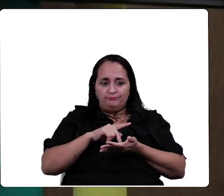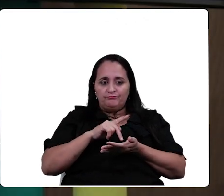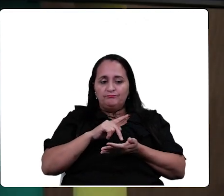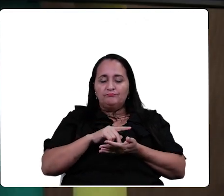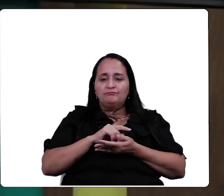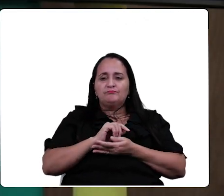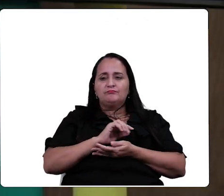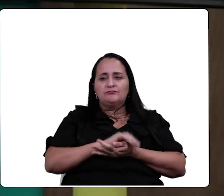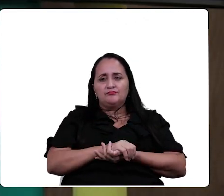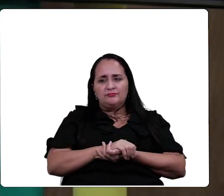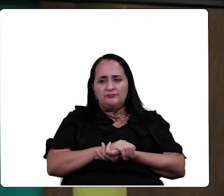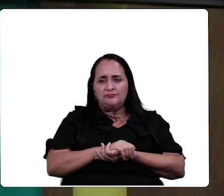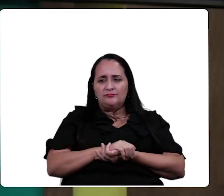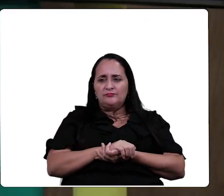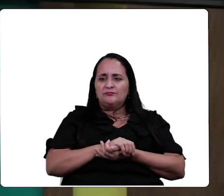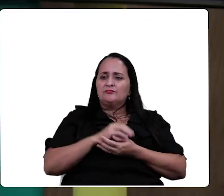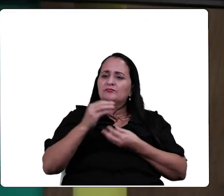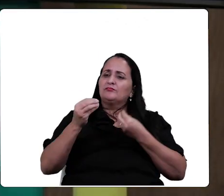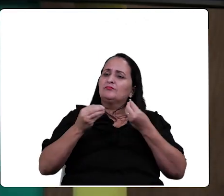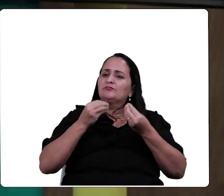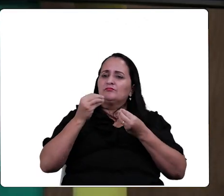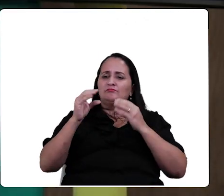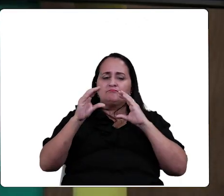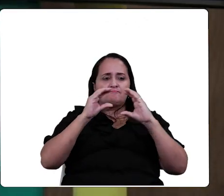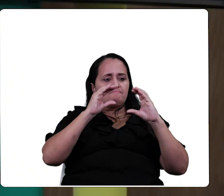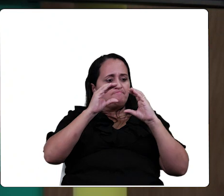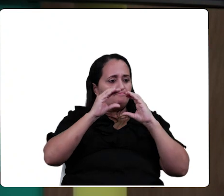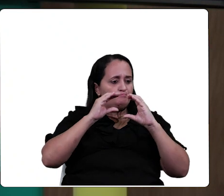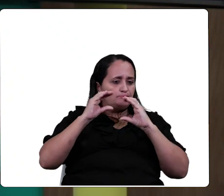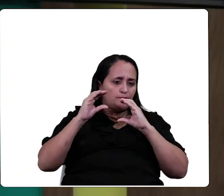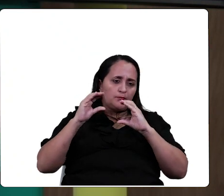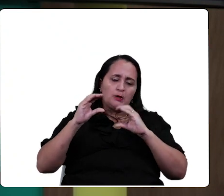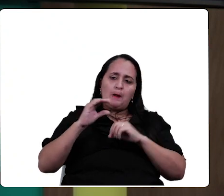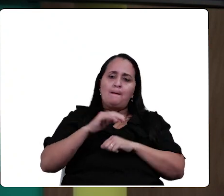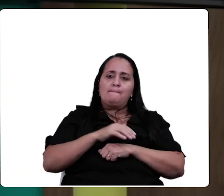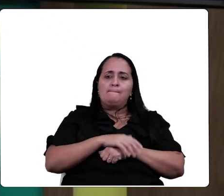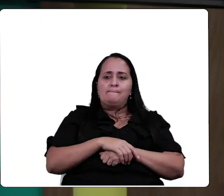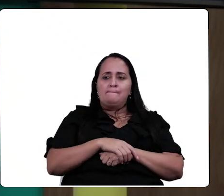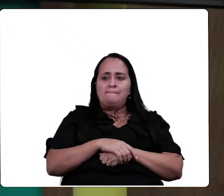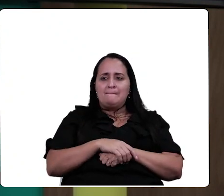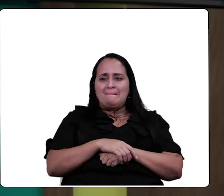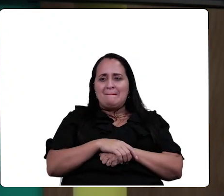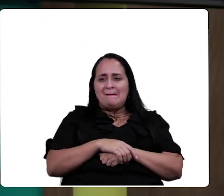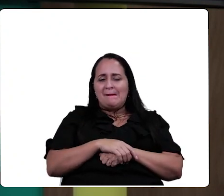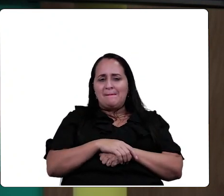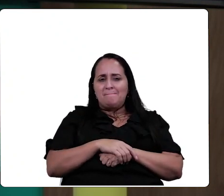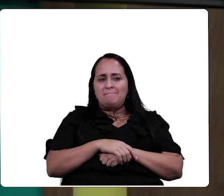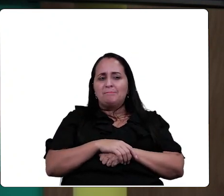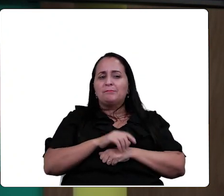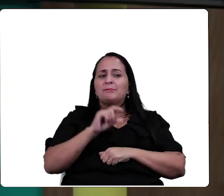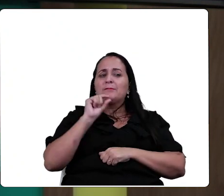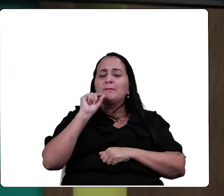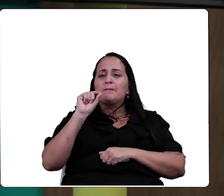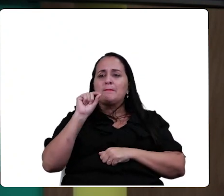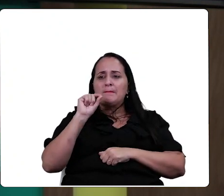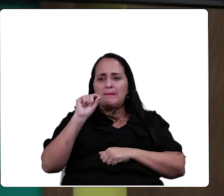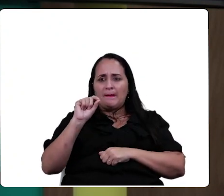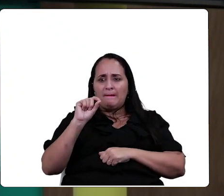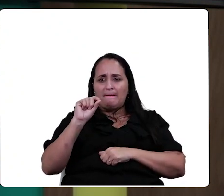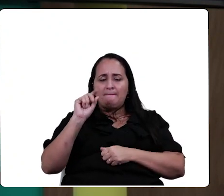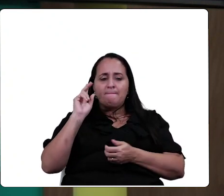o poder dessa charge de comunicação. Está nesse nosso senso crítico. Porque isso tem sido